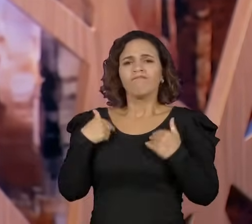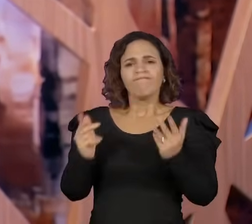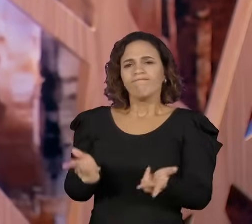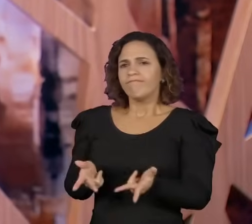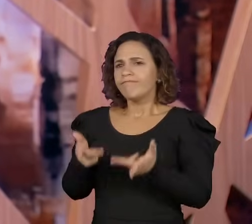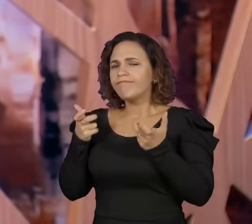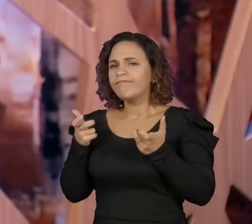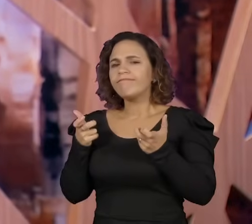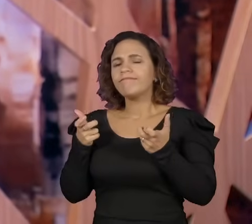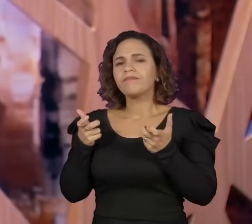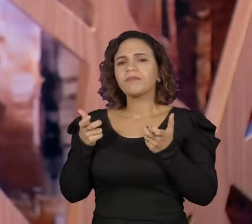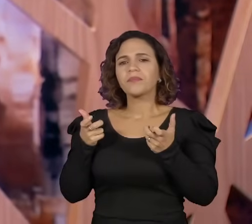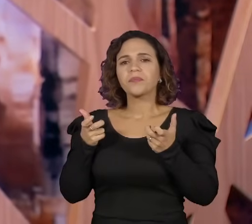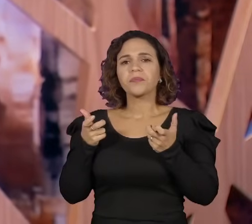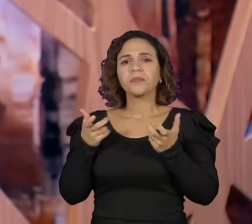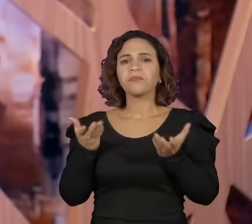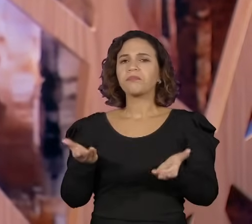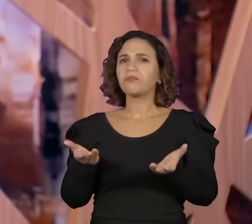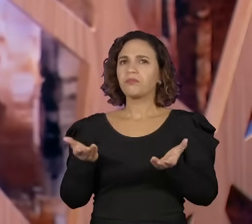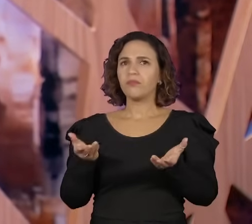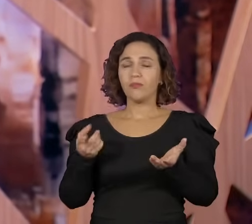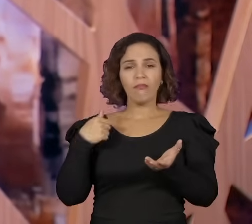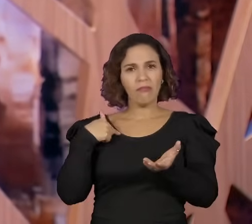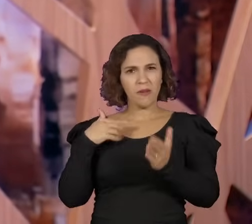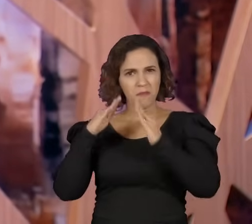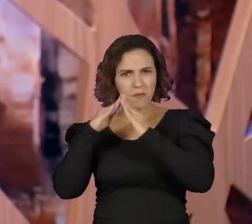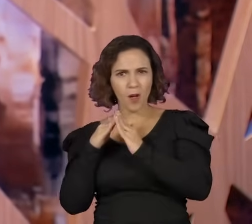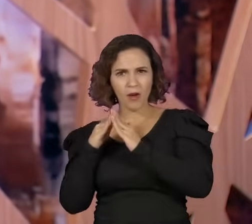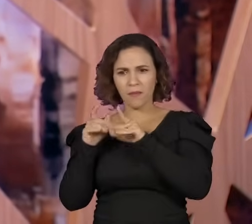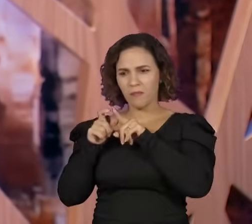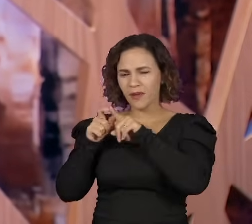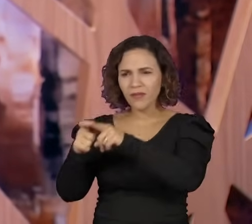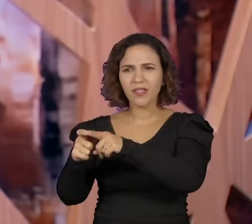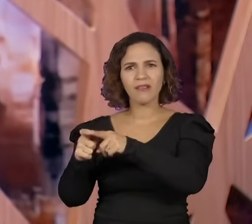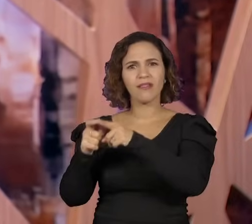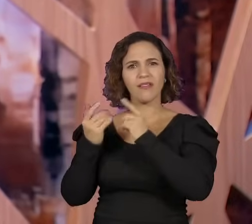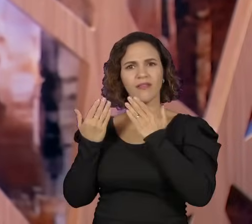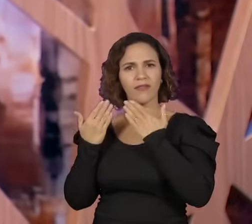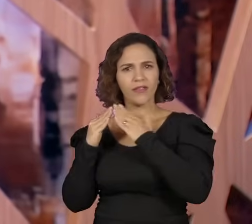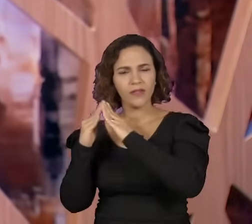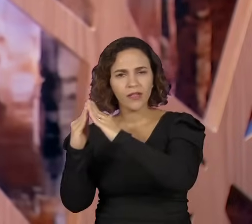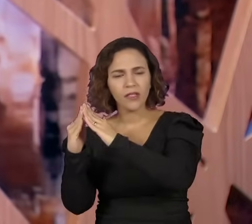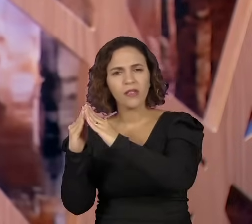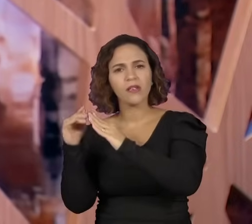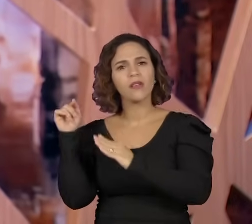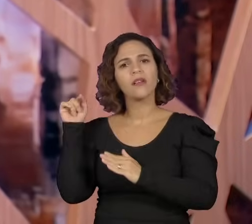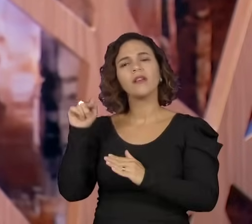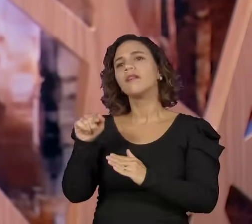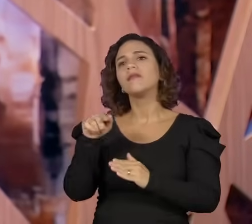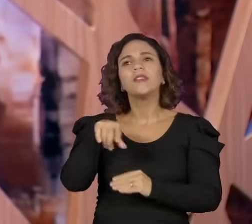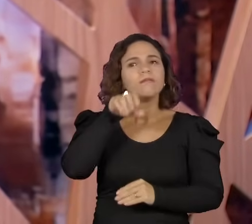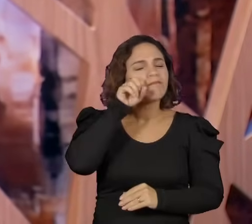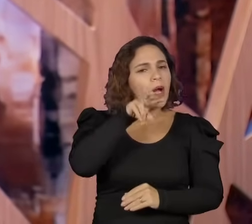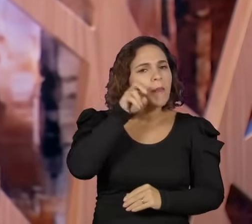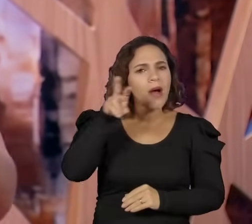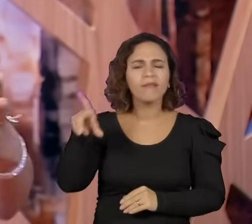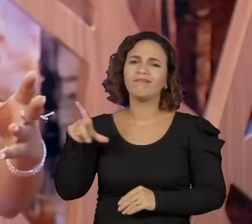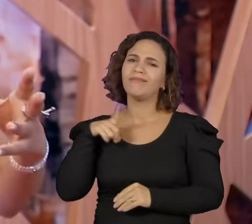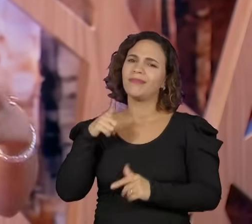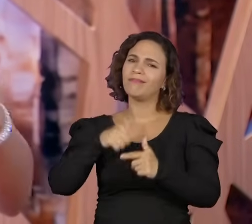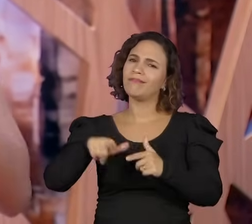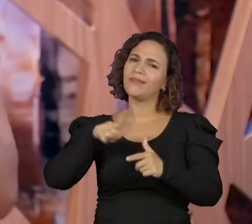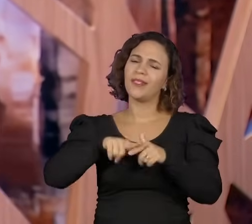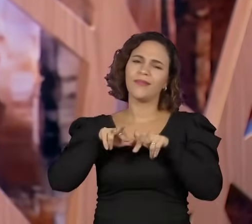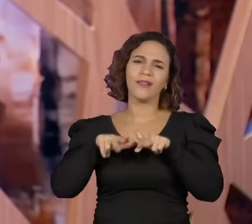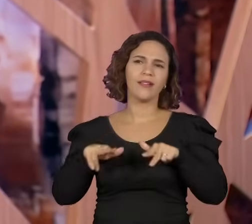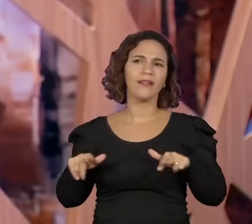assim, é que quando a gente está na periferia, quando a gente está nas quebradas, a gente tem ali N problemas, né?